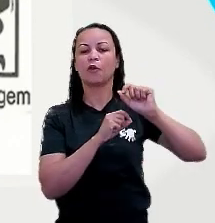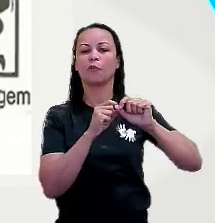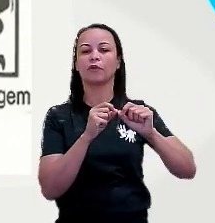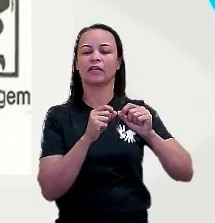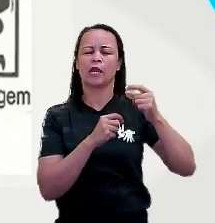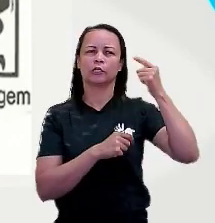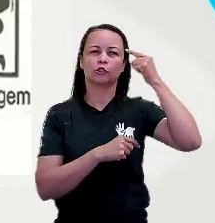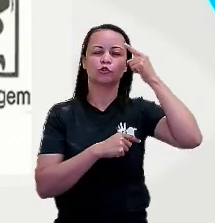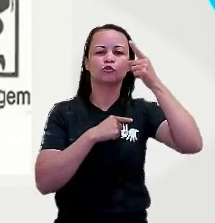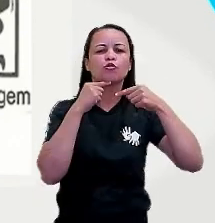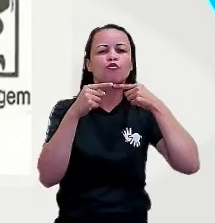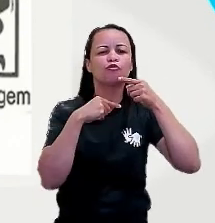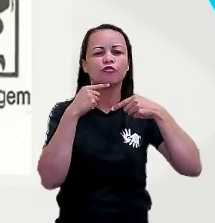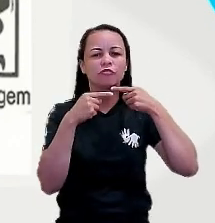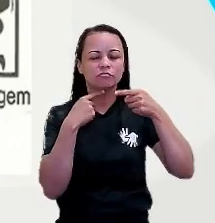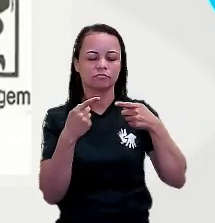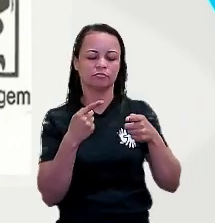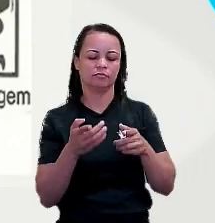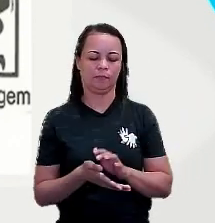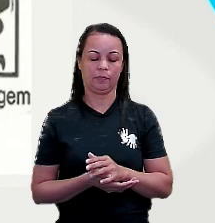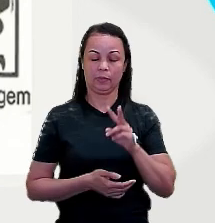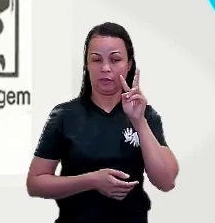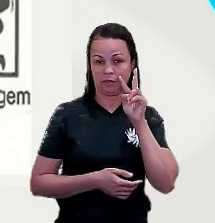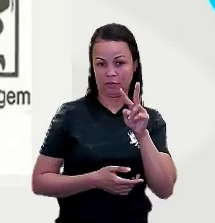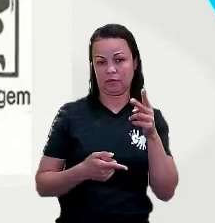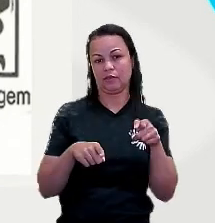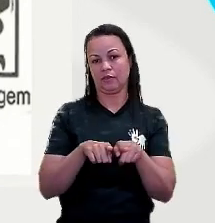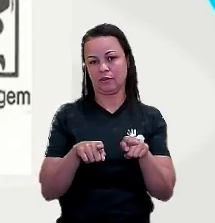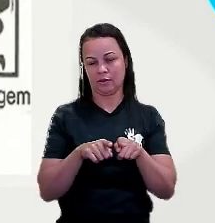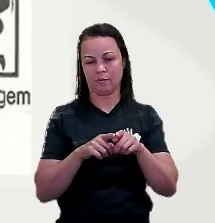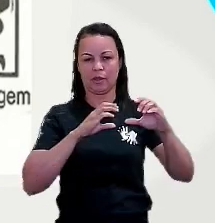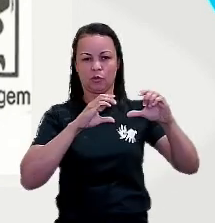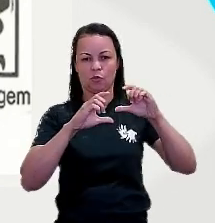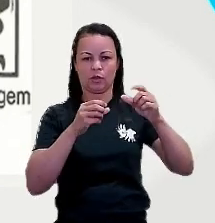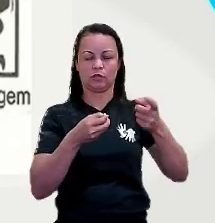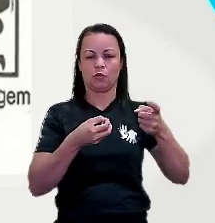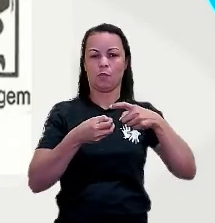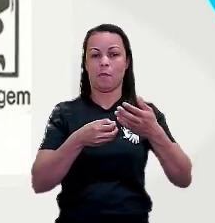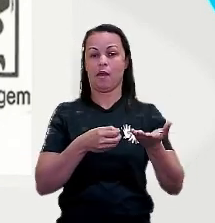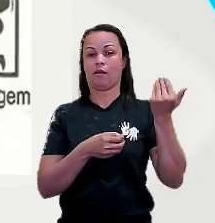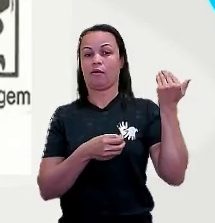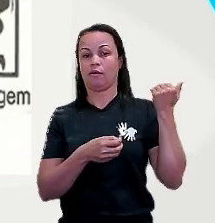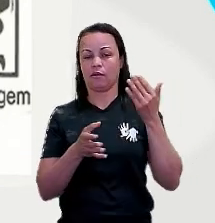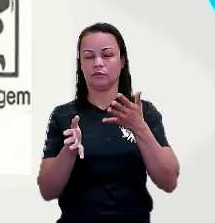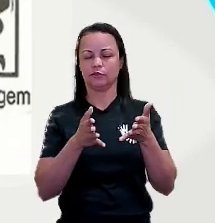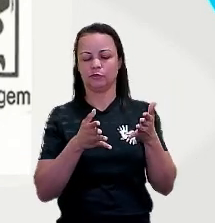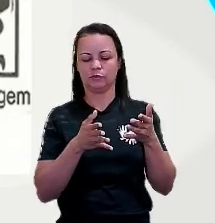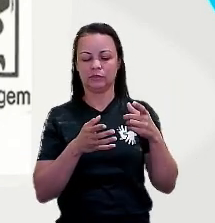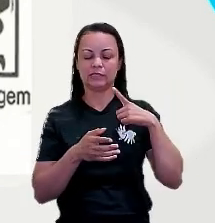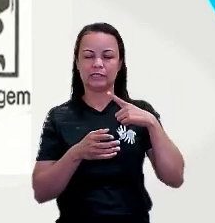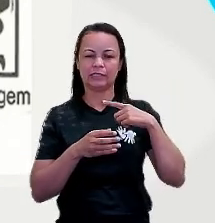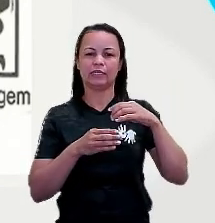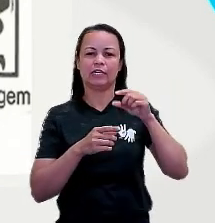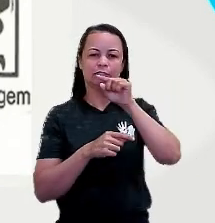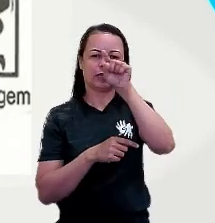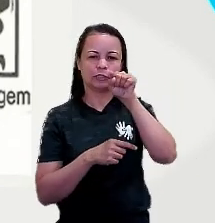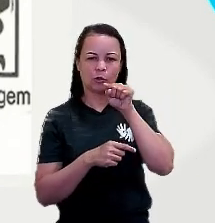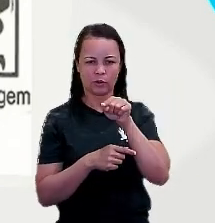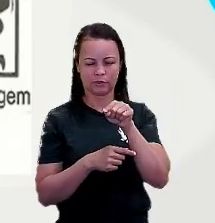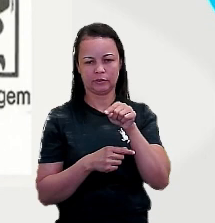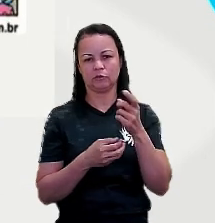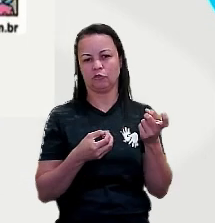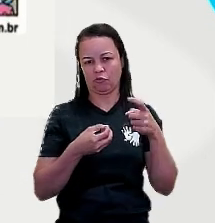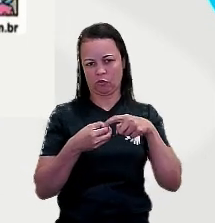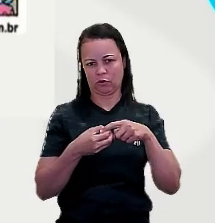dúvida, não é? Então, a gente viu também no outro quadrinho que tinha essa interrogação. Aqui, ó,